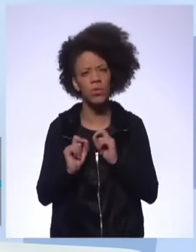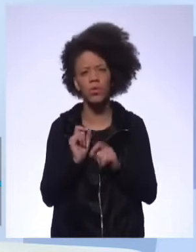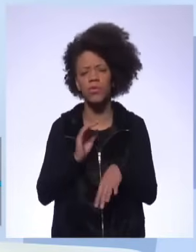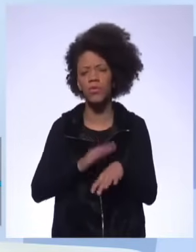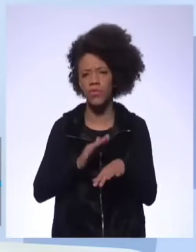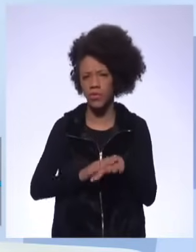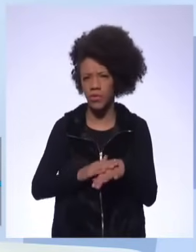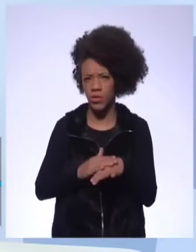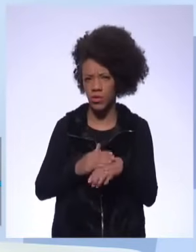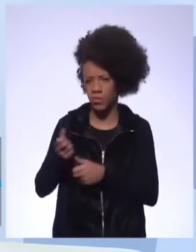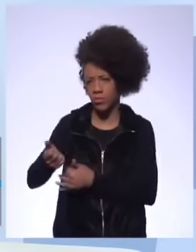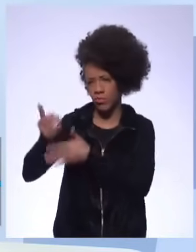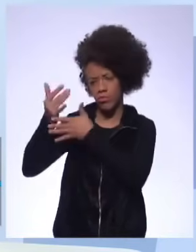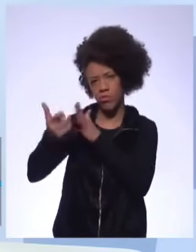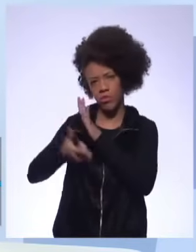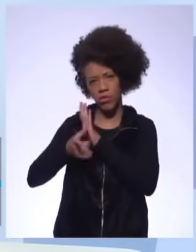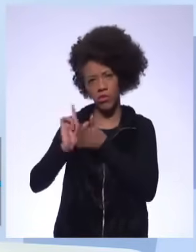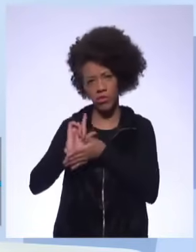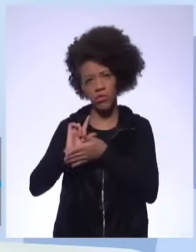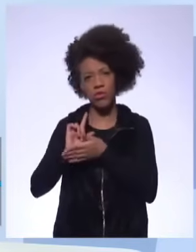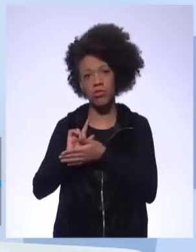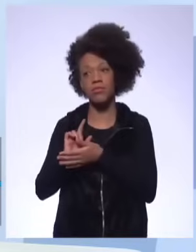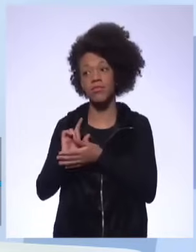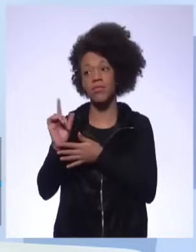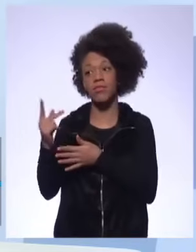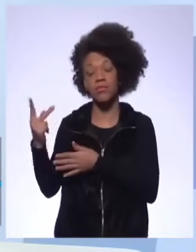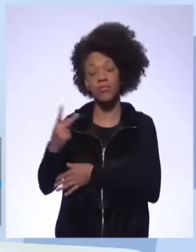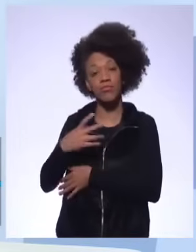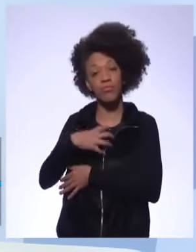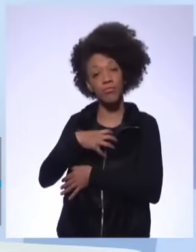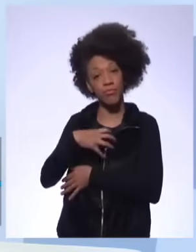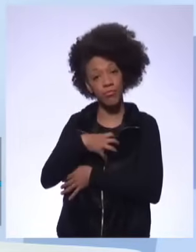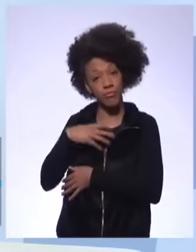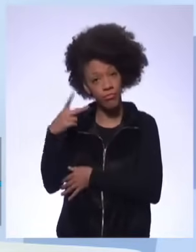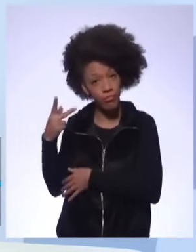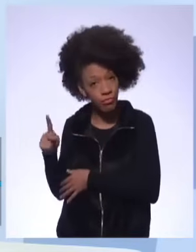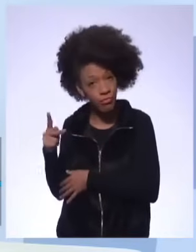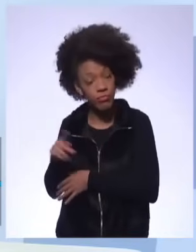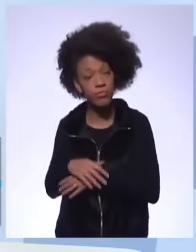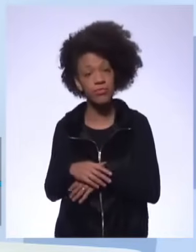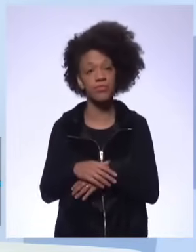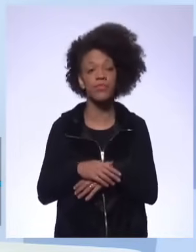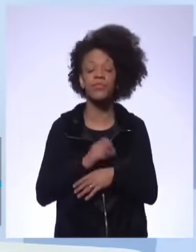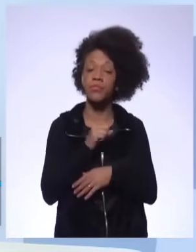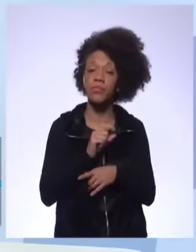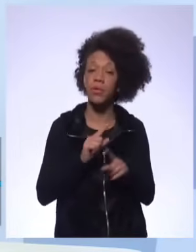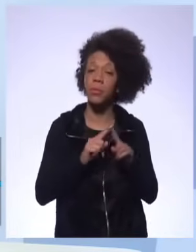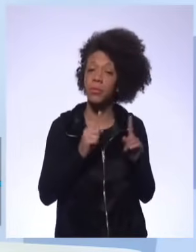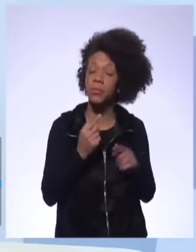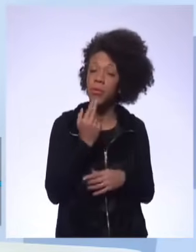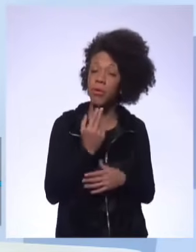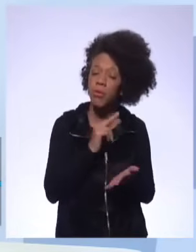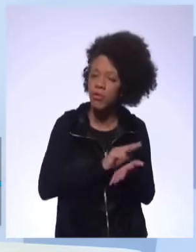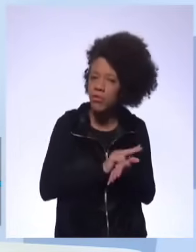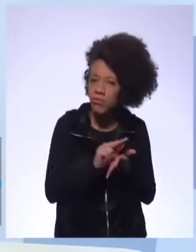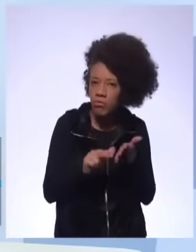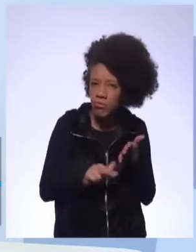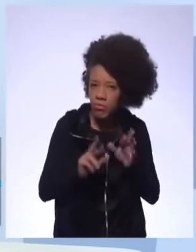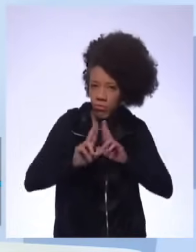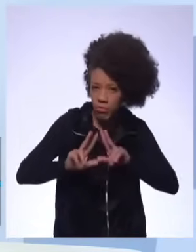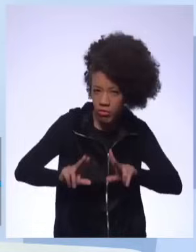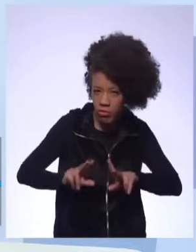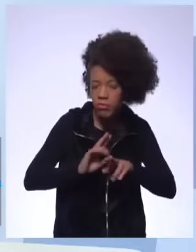feito no chat anterior, de colocar com as palavras dele, entendeu? Ó, ele colocou, sim, mas de cores diferentes,